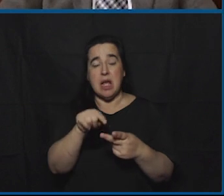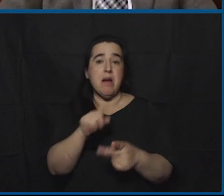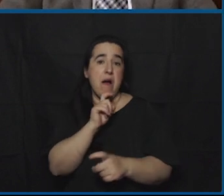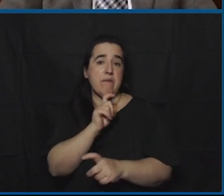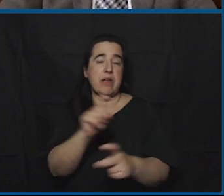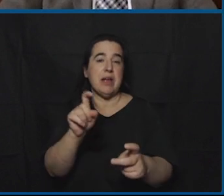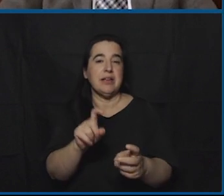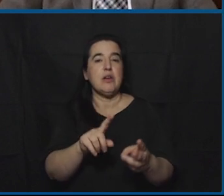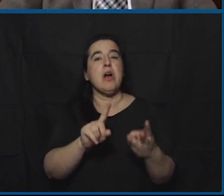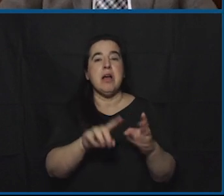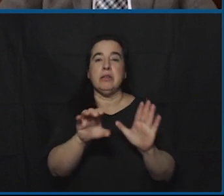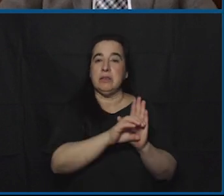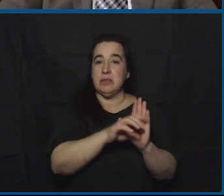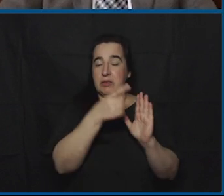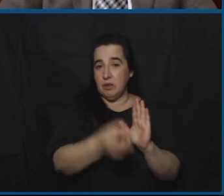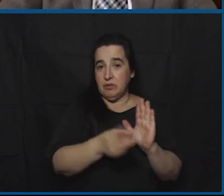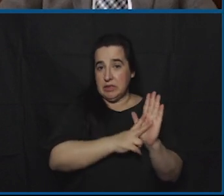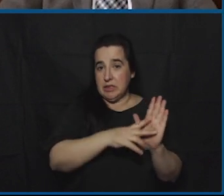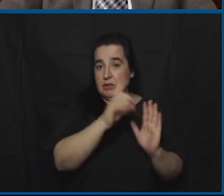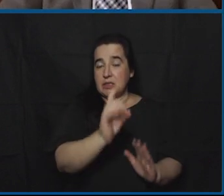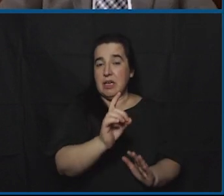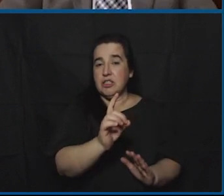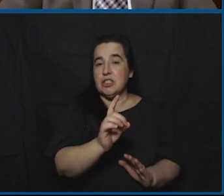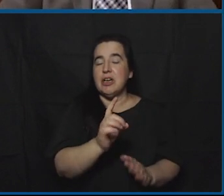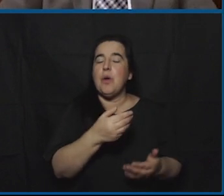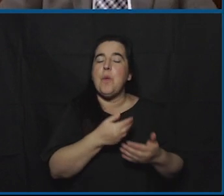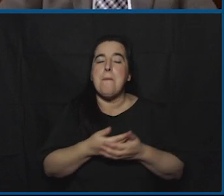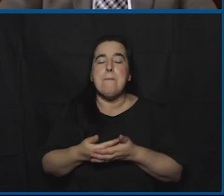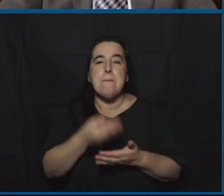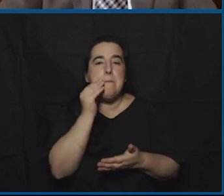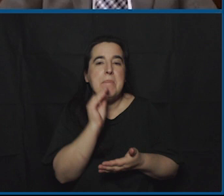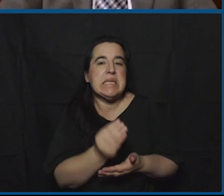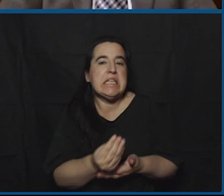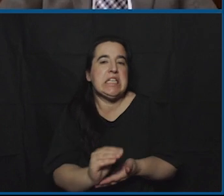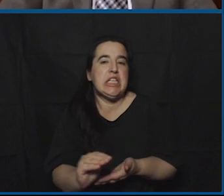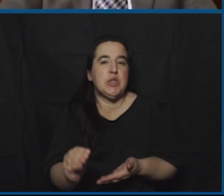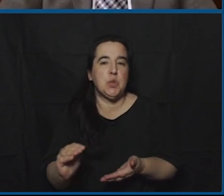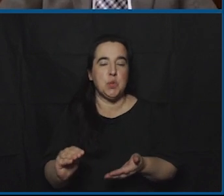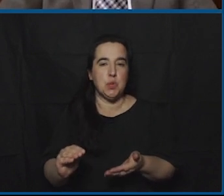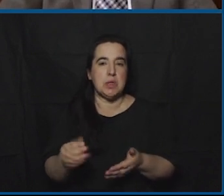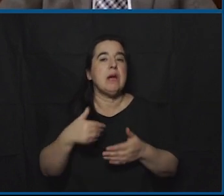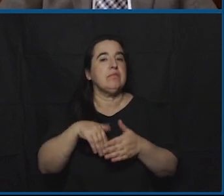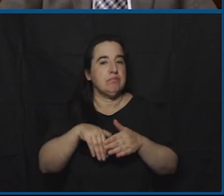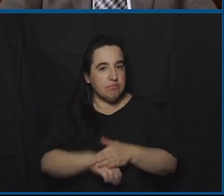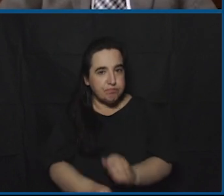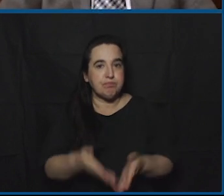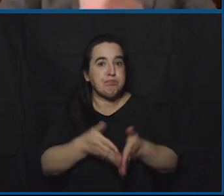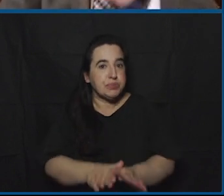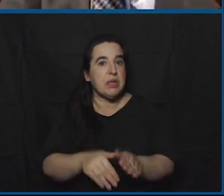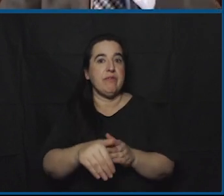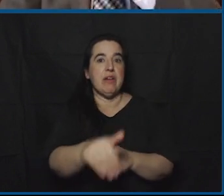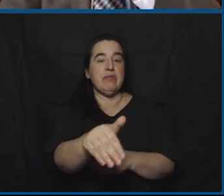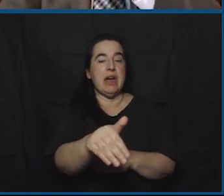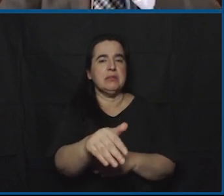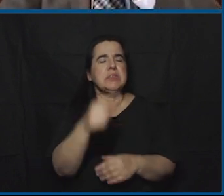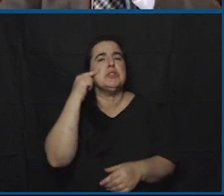E agora, no capítulo 9, versículo 6, nós temos aqui este menino que vai nascer. O que há de especial neste menino?